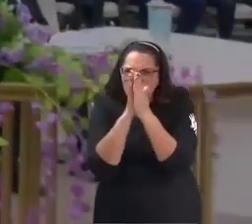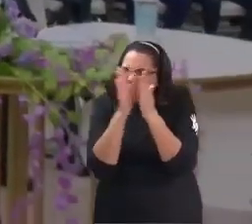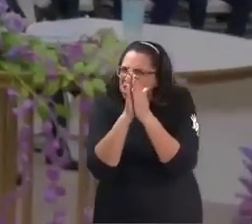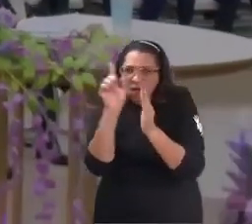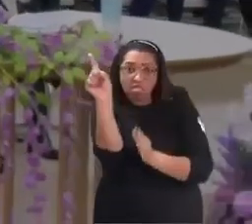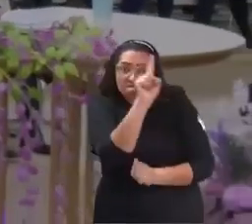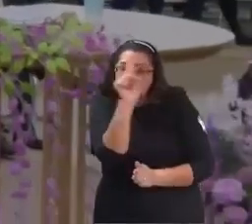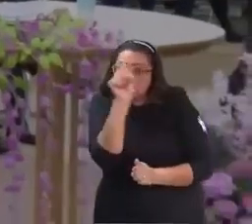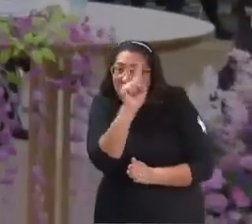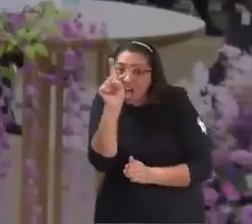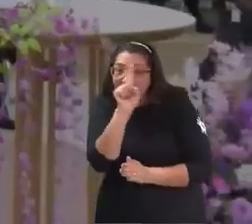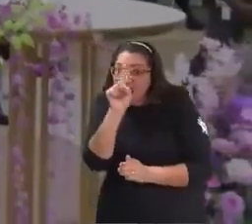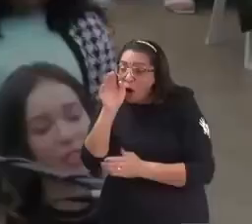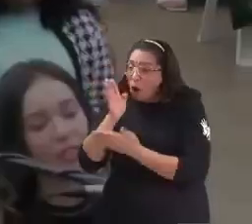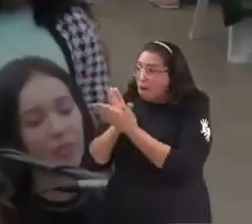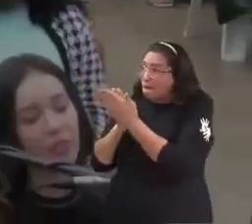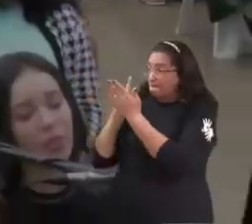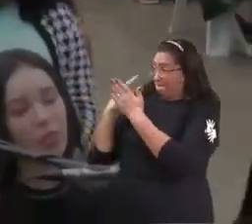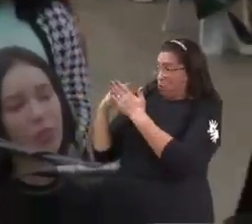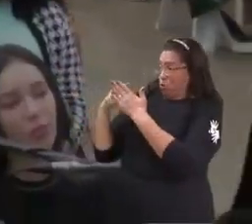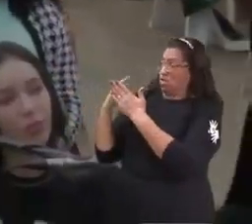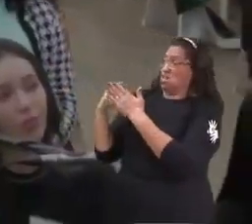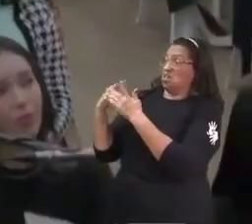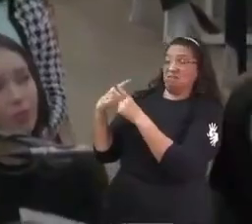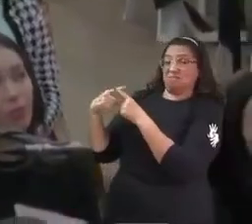ela é para cima.